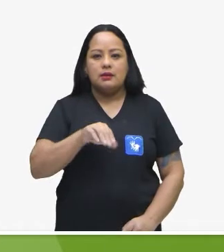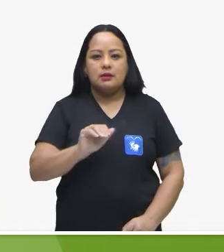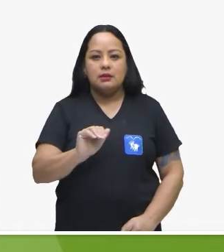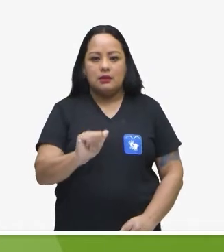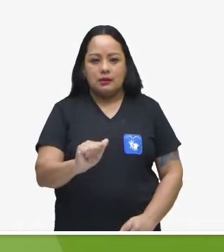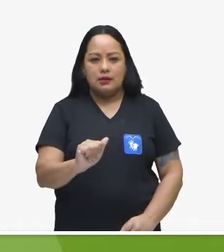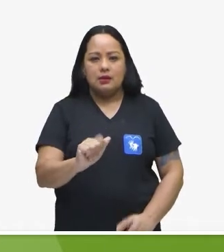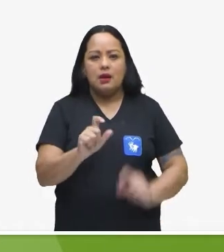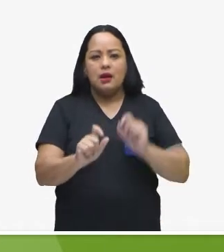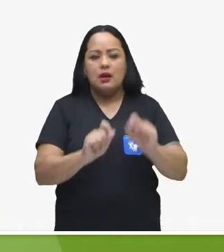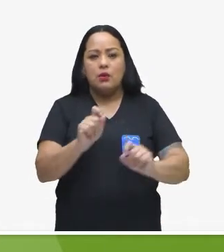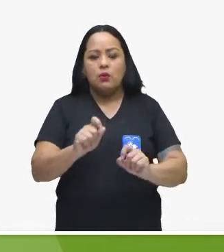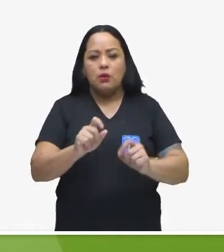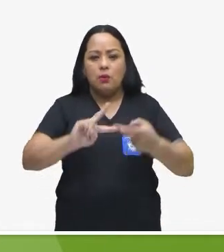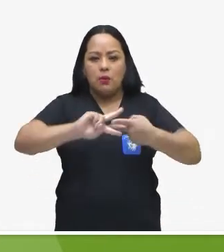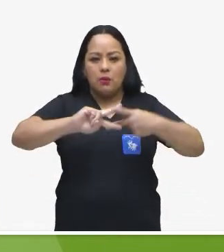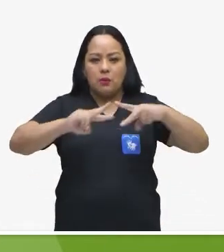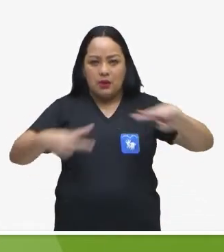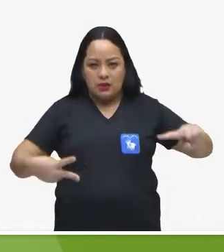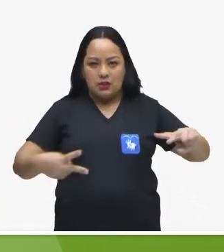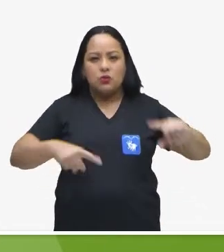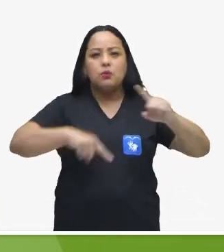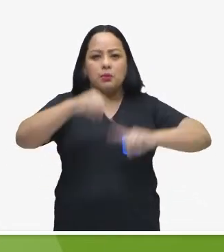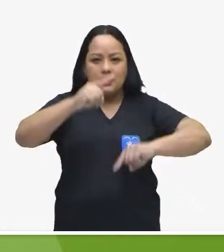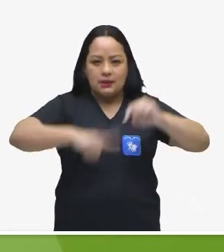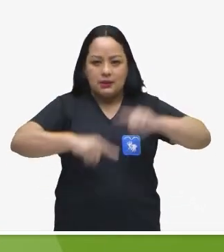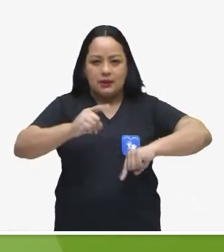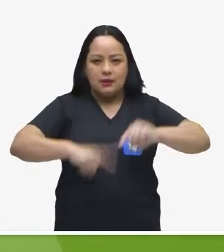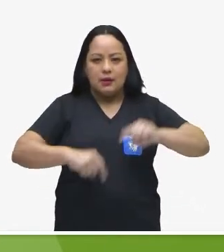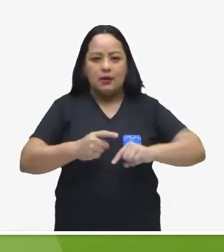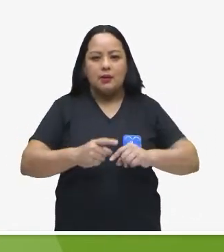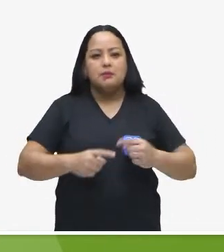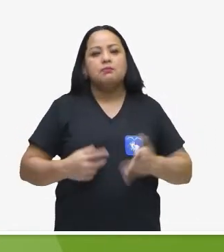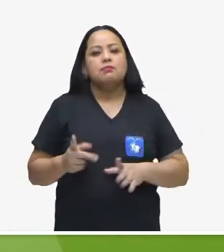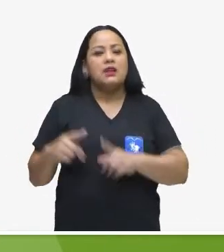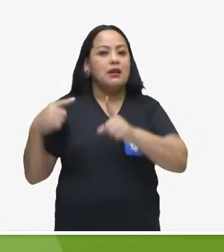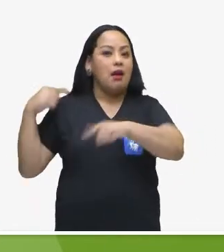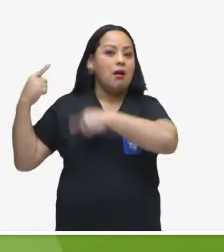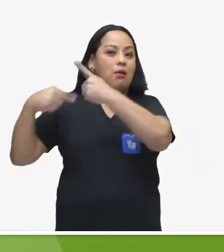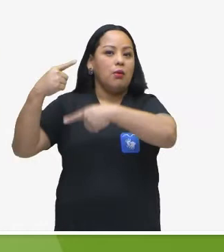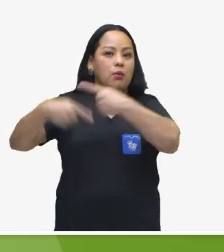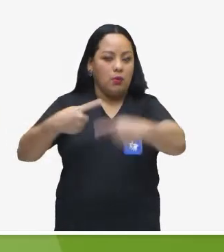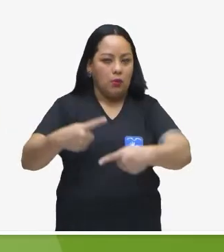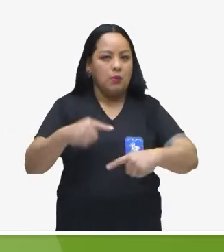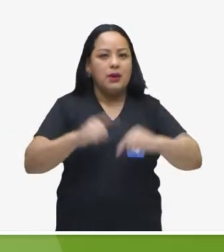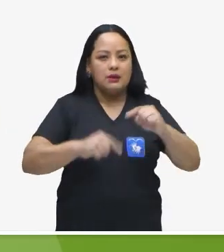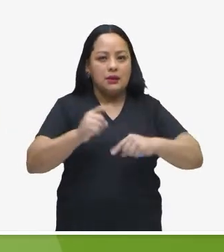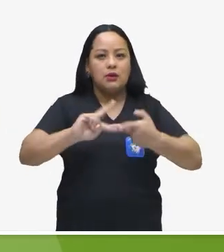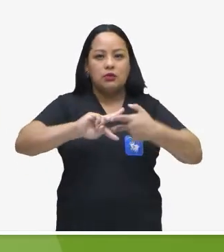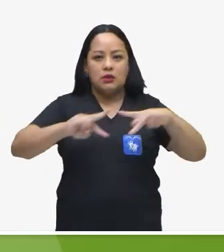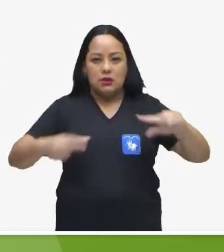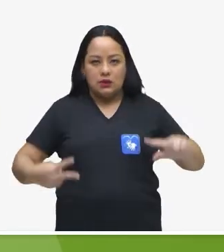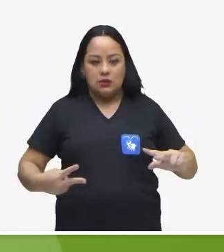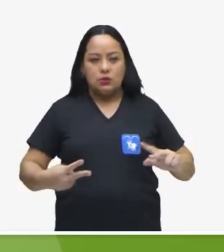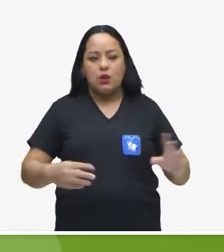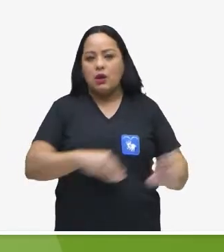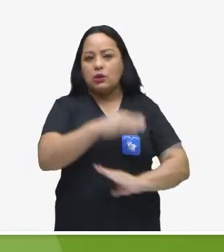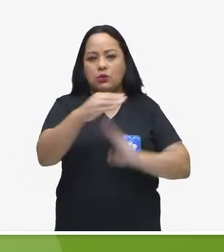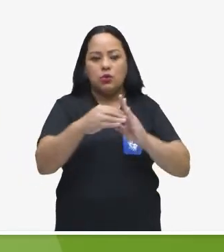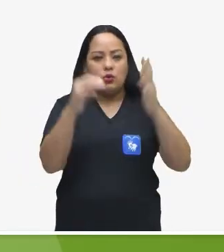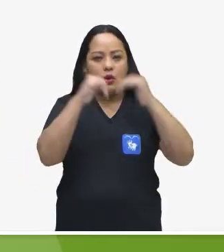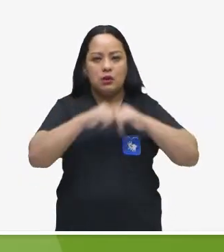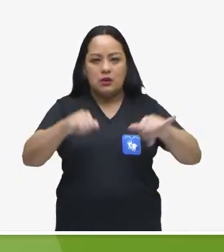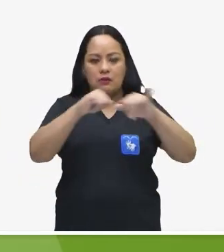DNA é um material genético, material hereditário, tá? Que vai dar ali todas as